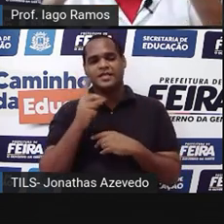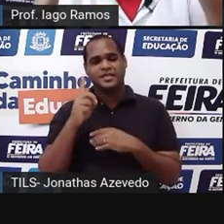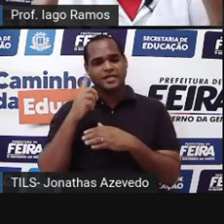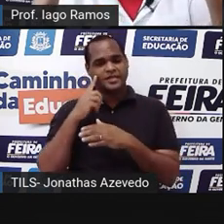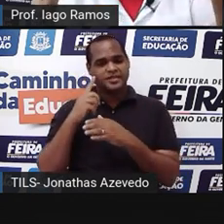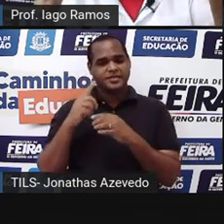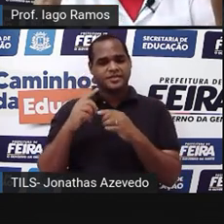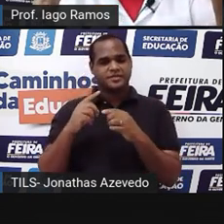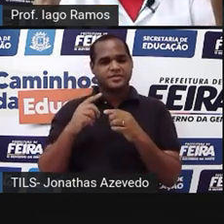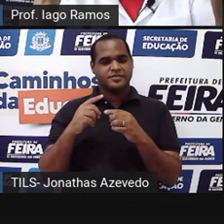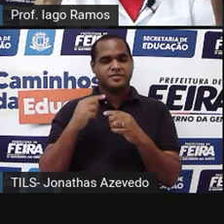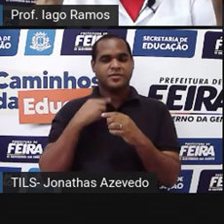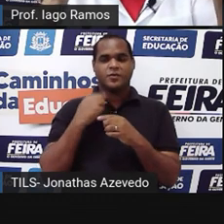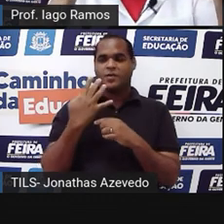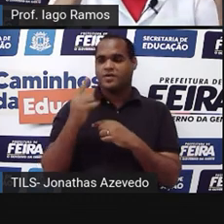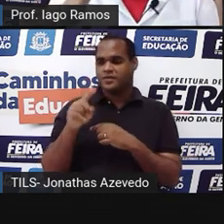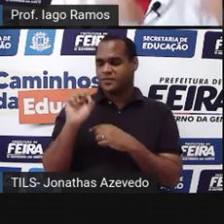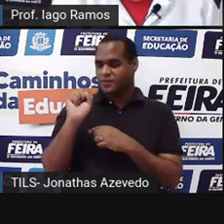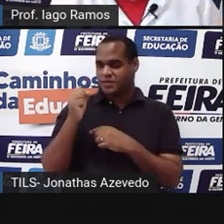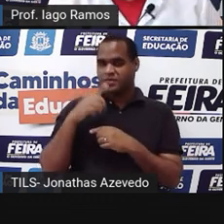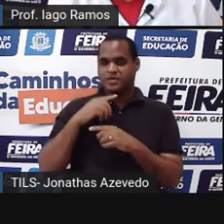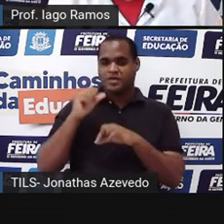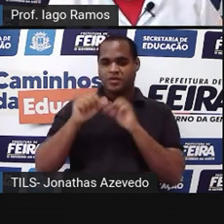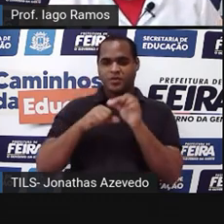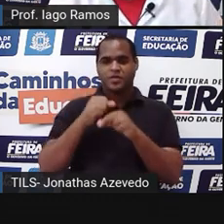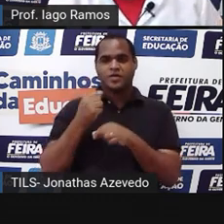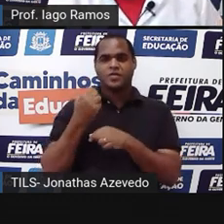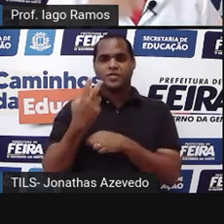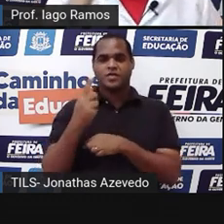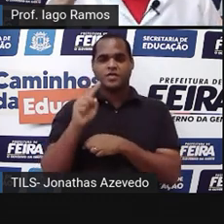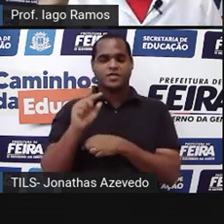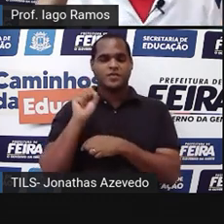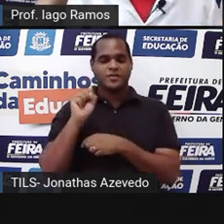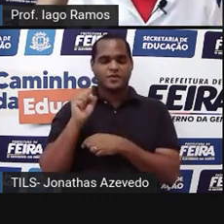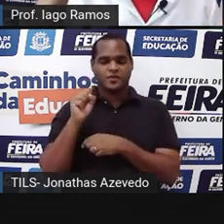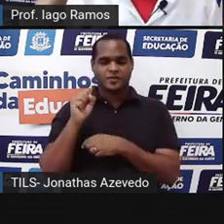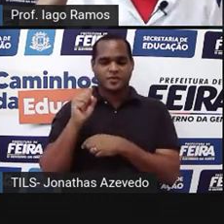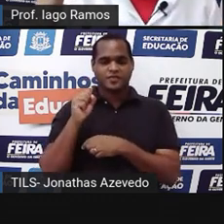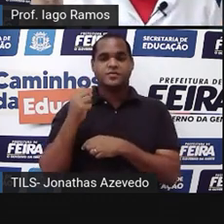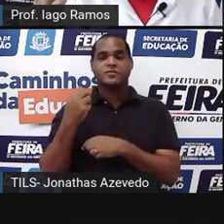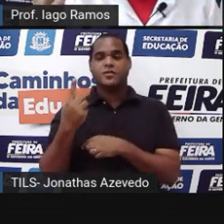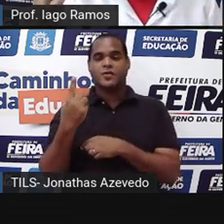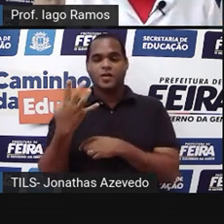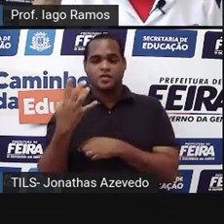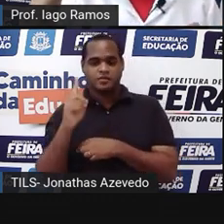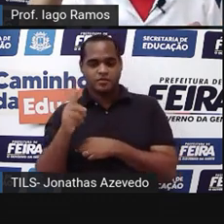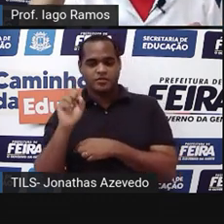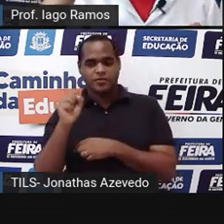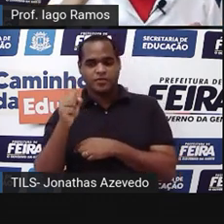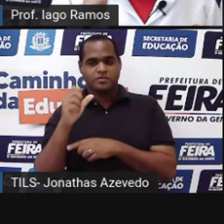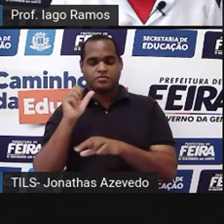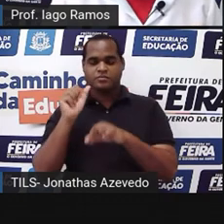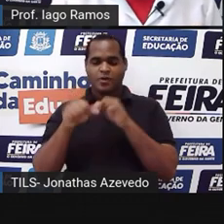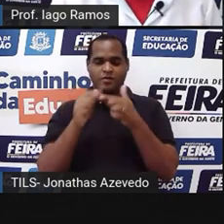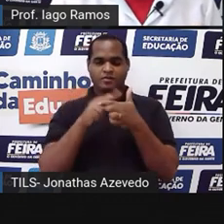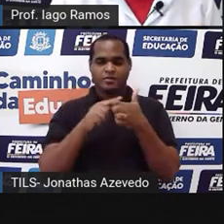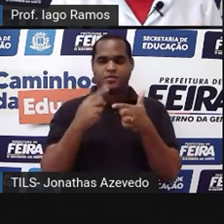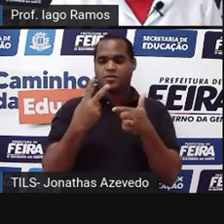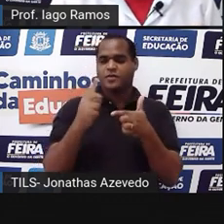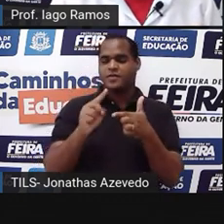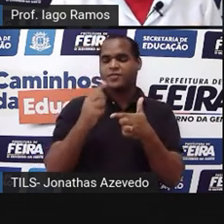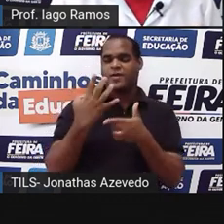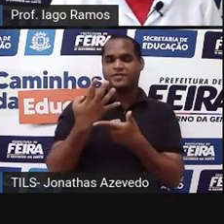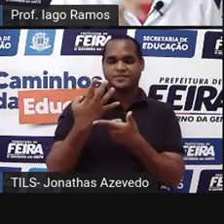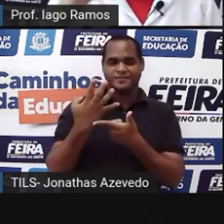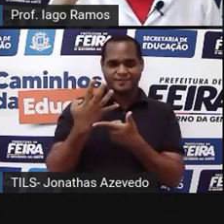frações, 4,8 para 2,4. Aí eu faço 4,8 dividido por